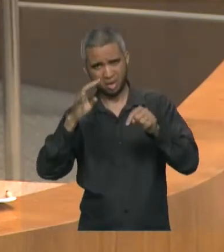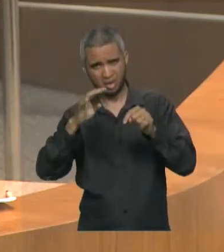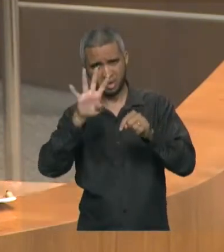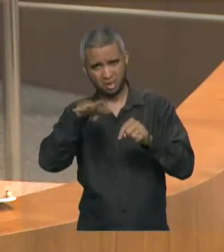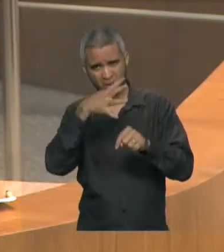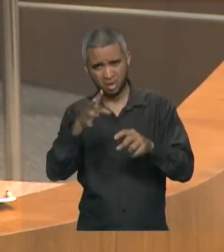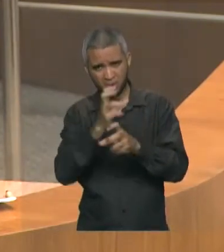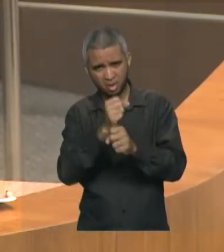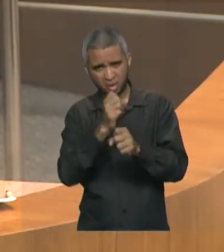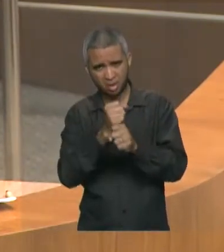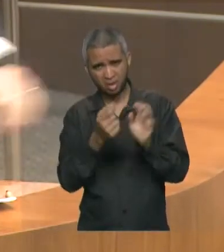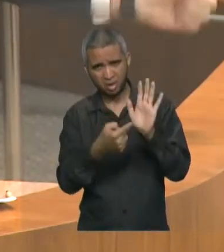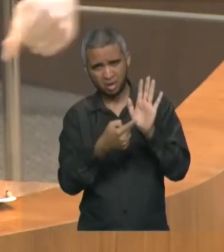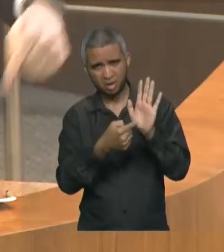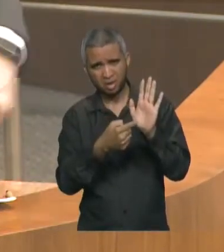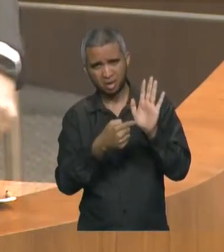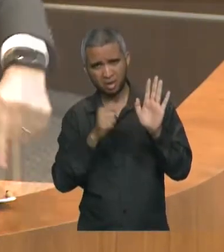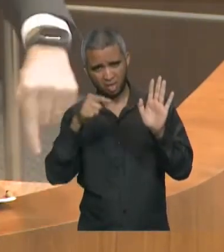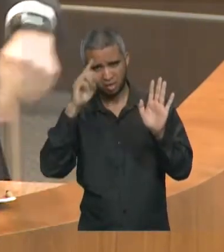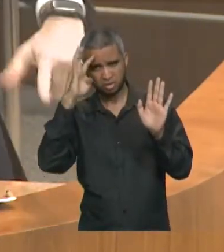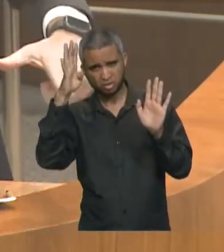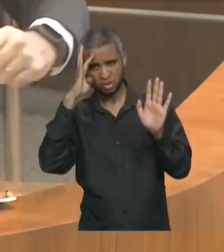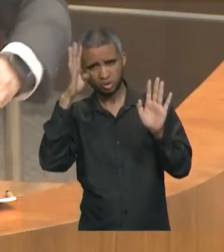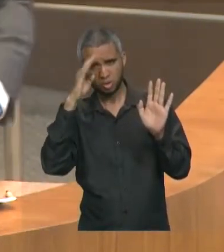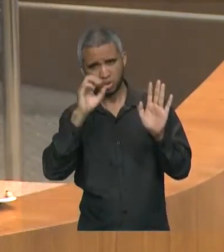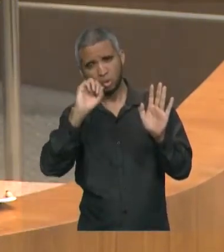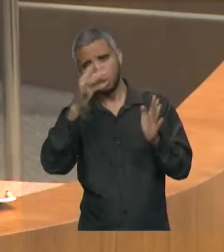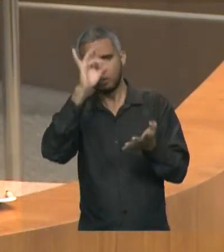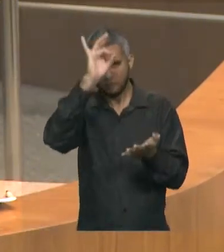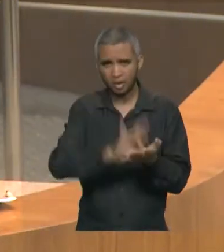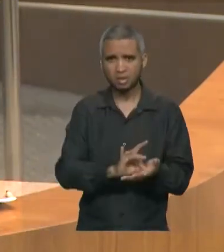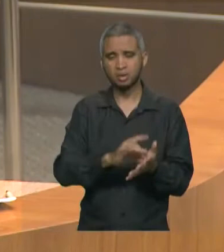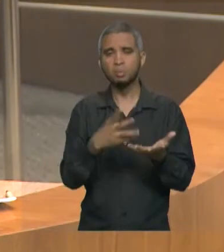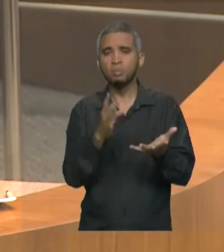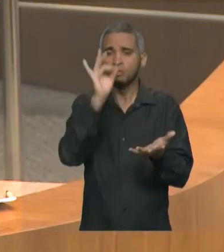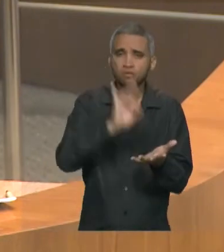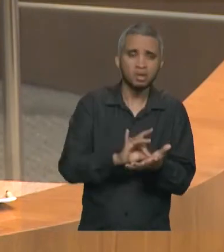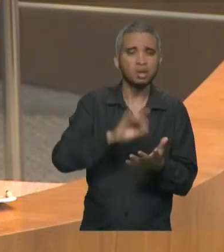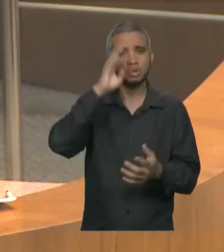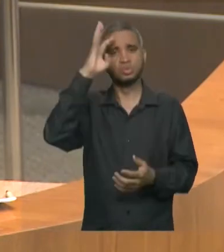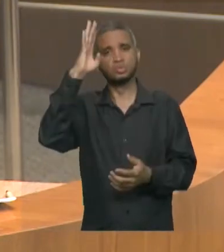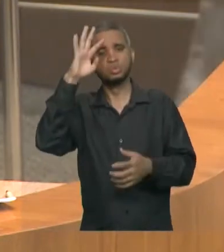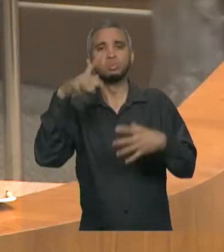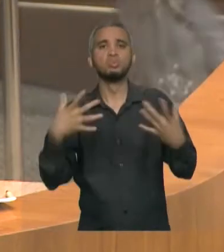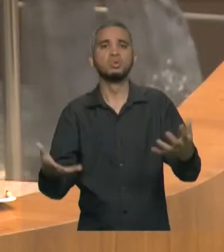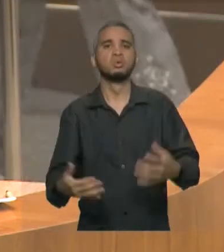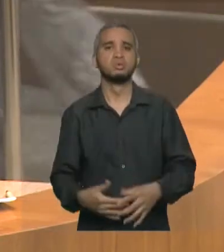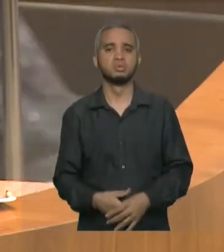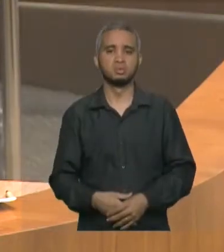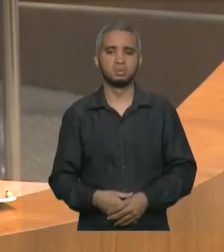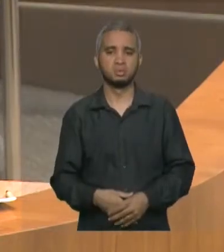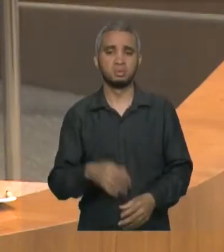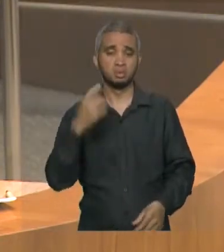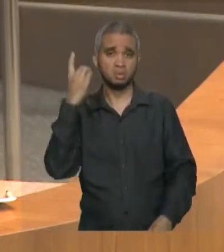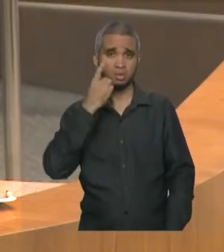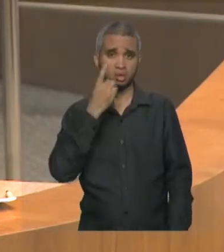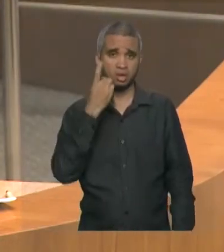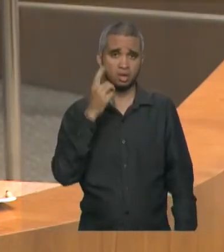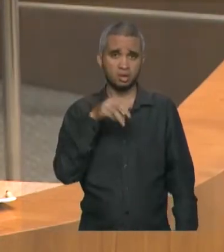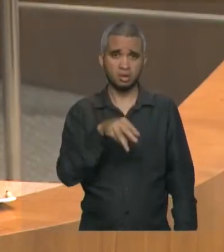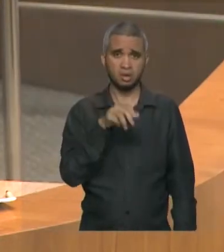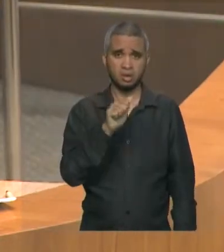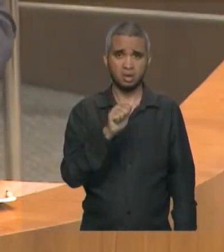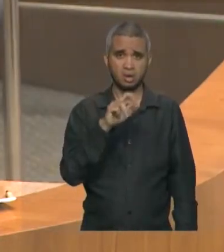aprovar aqui não vai ser cumprido? Ou não faz sentido esse negócio aqui? Nós vamos lá, deputado Marcelo Tavares. Foi até oportuno a